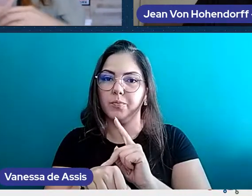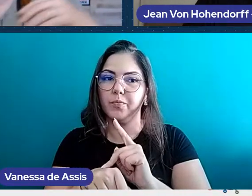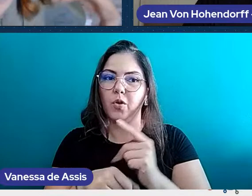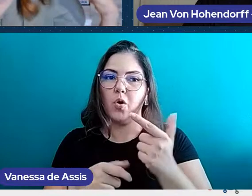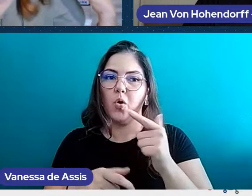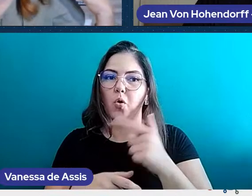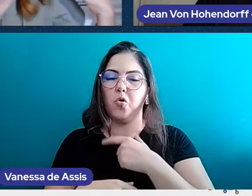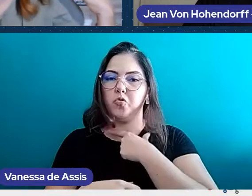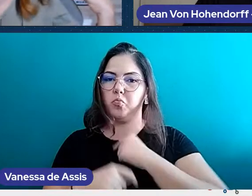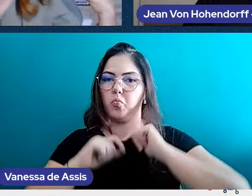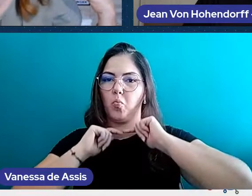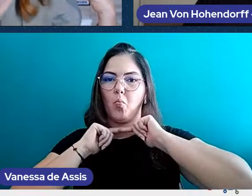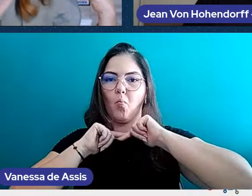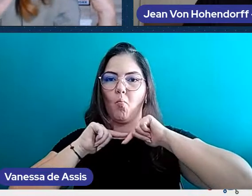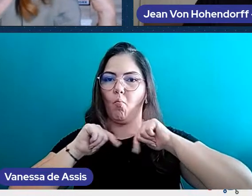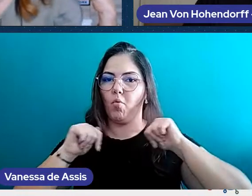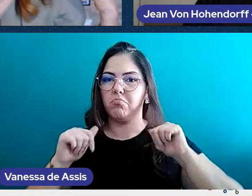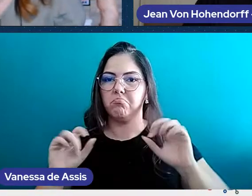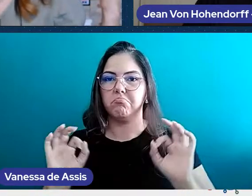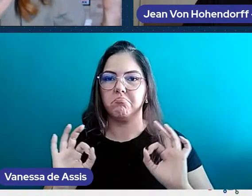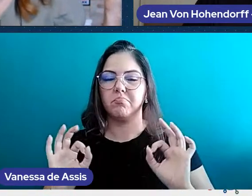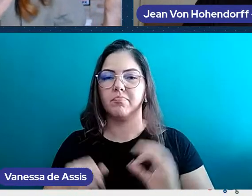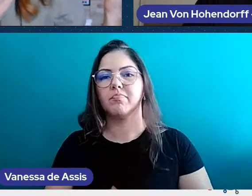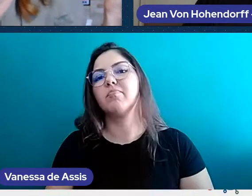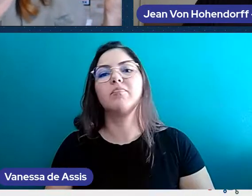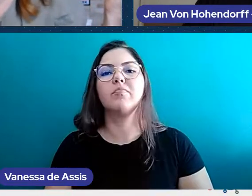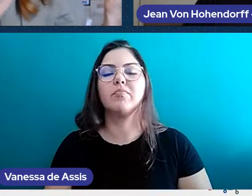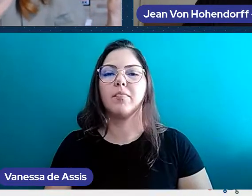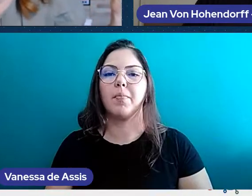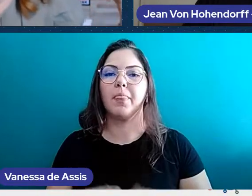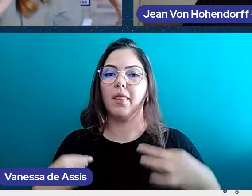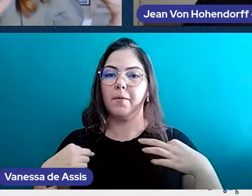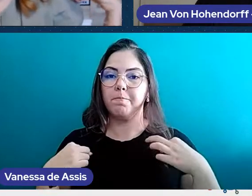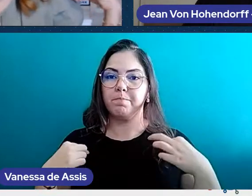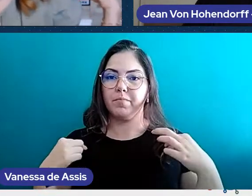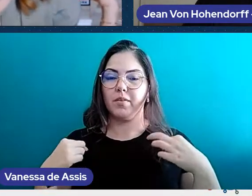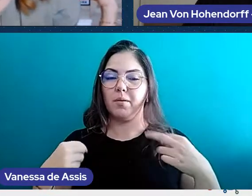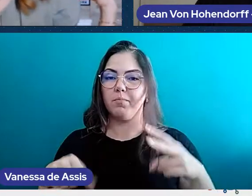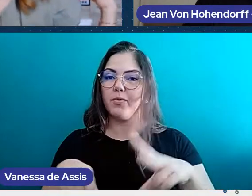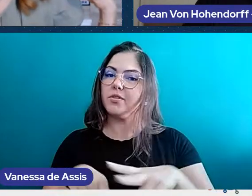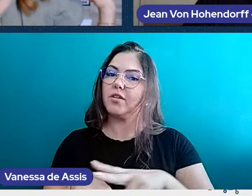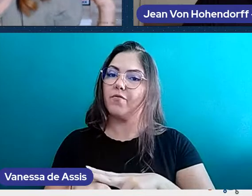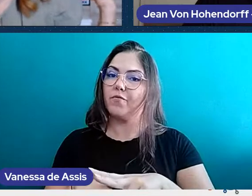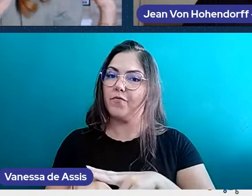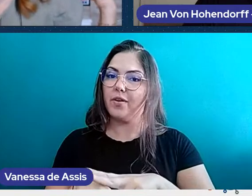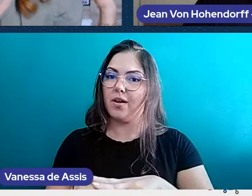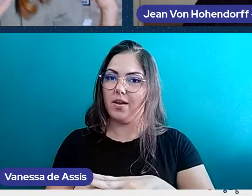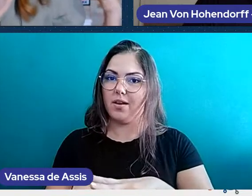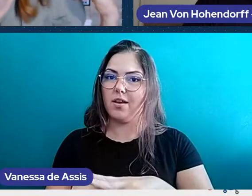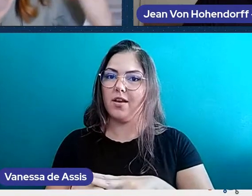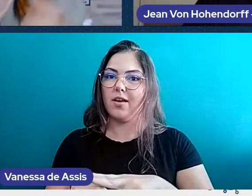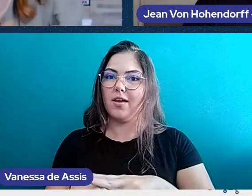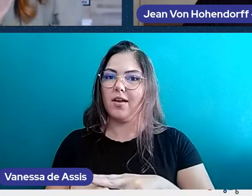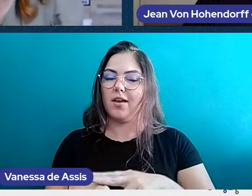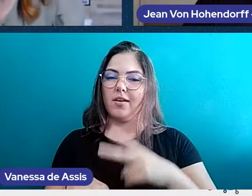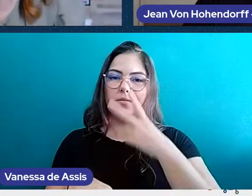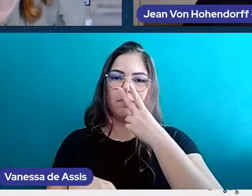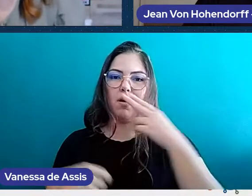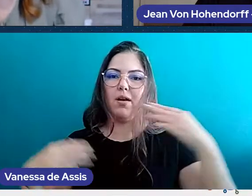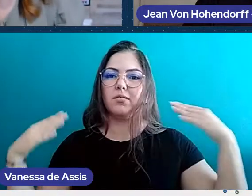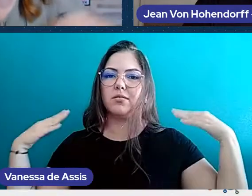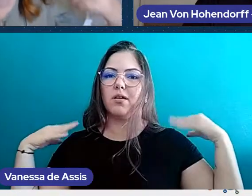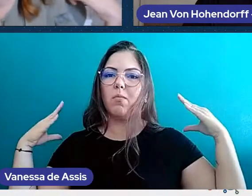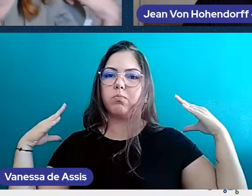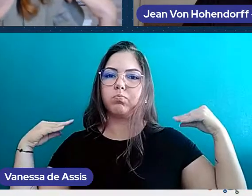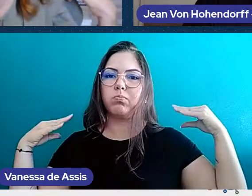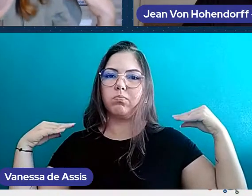correntinha no pescoço, como usualmente. Estou com uma blusa verde com uma manguinha assim mais fofa, né? Popularmente chamada